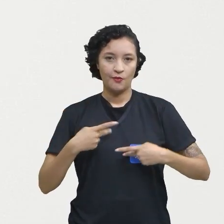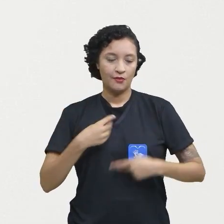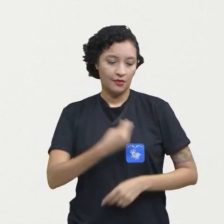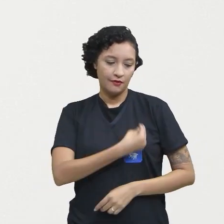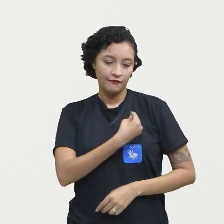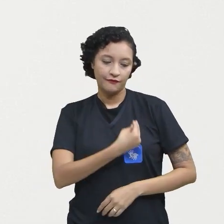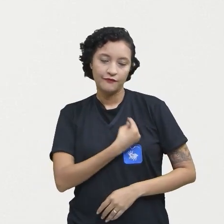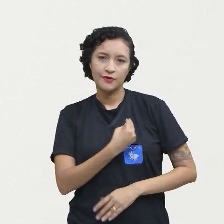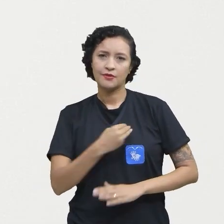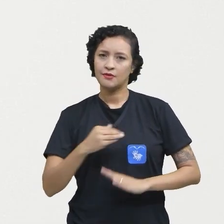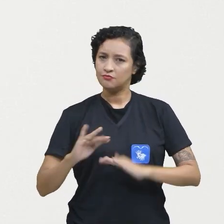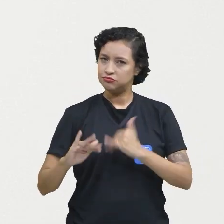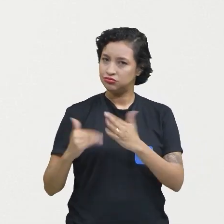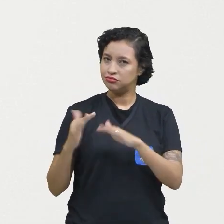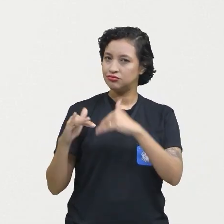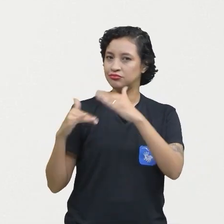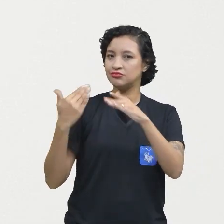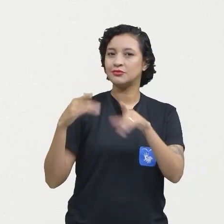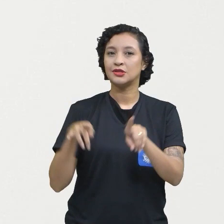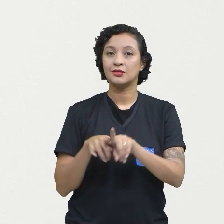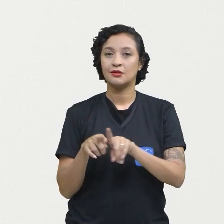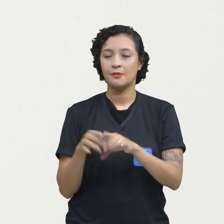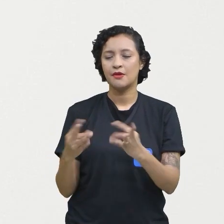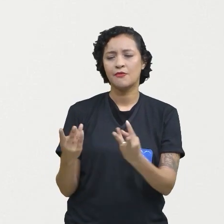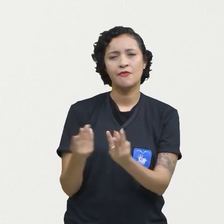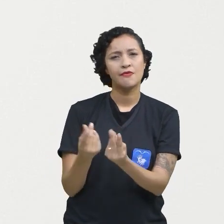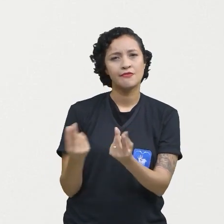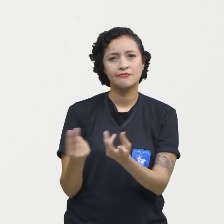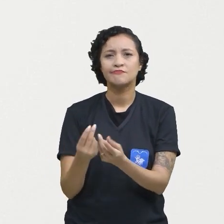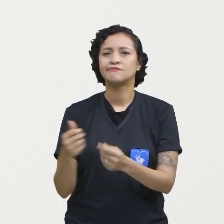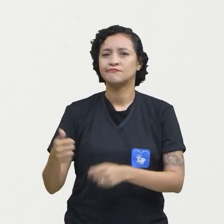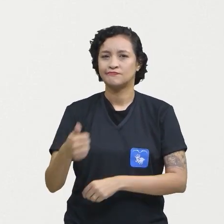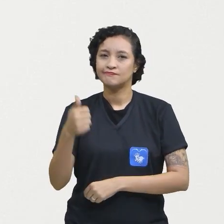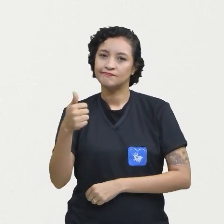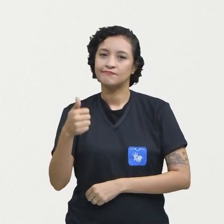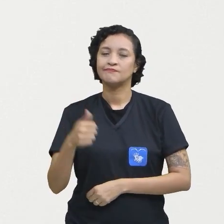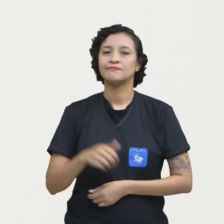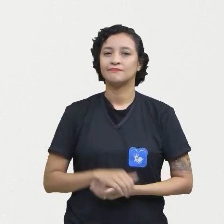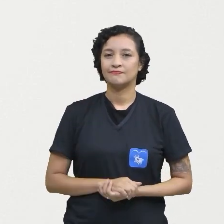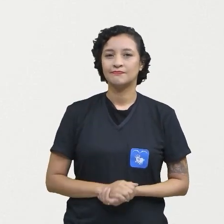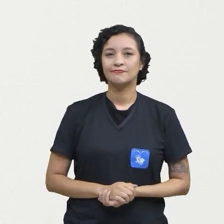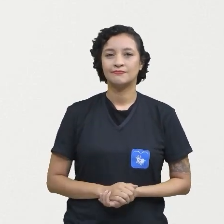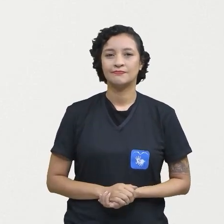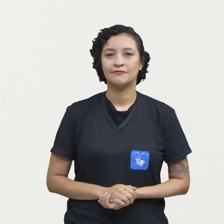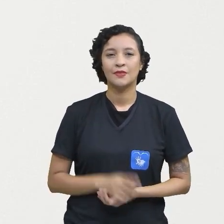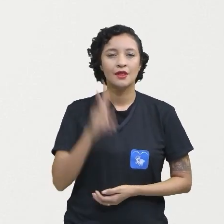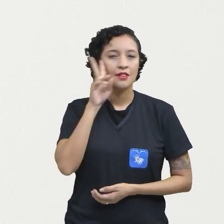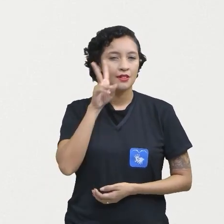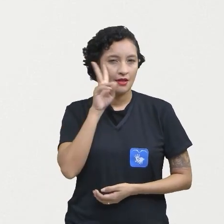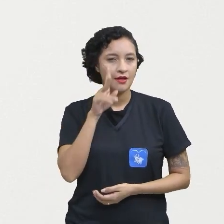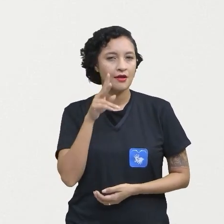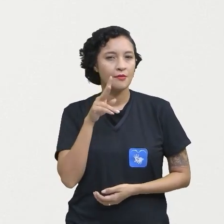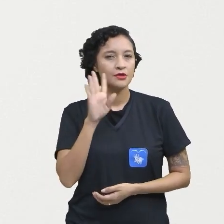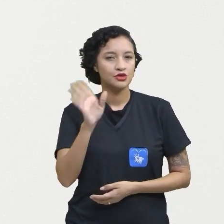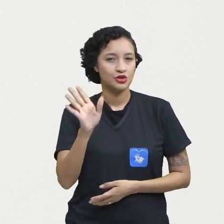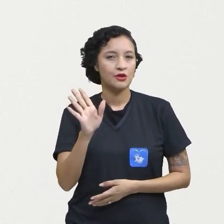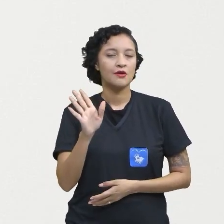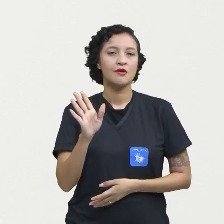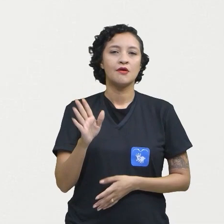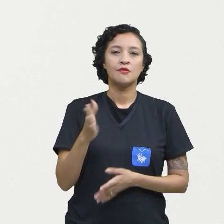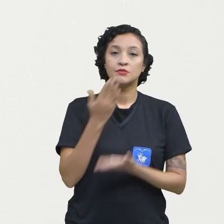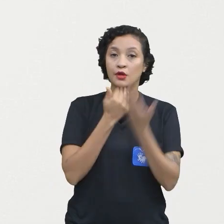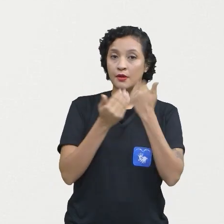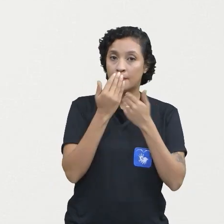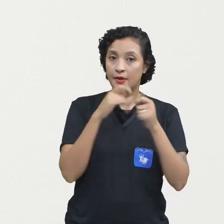o ser humano a ter uma melhor qualidade de vida. Lembra que eu falei para vocês que é necessário os